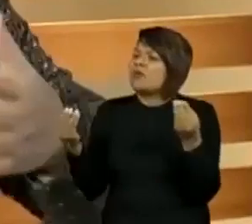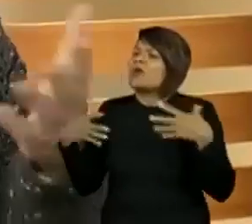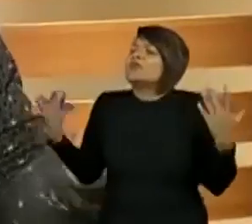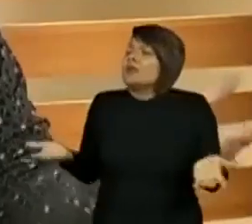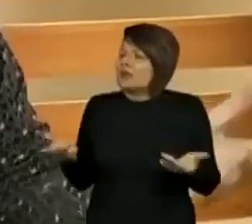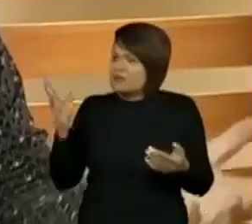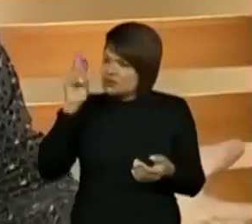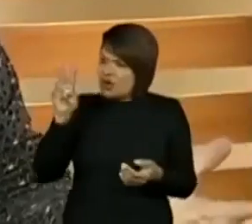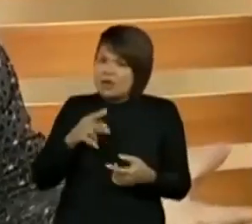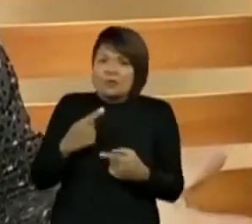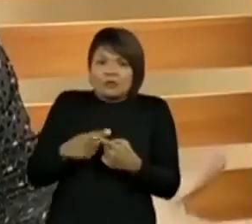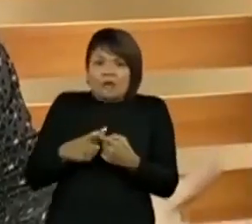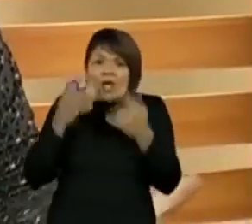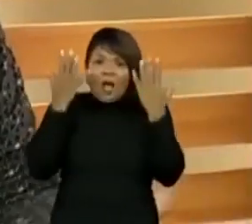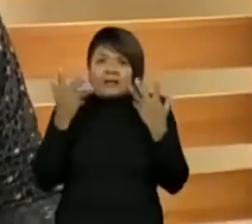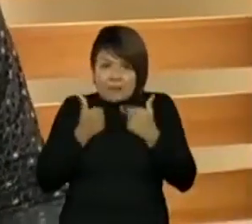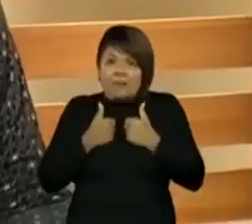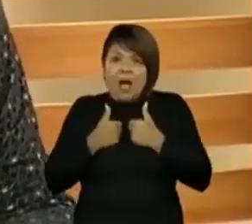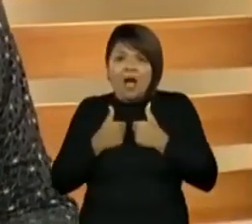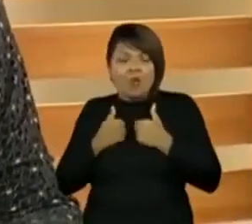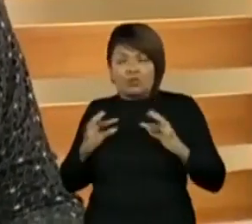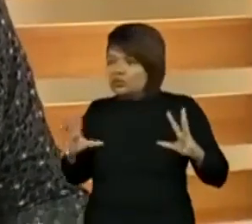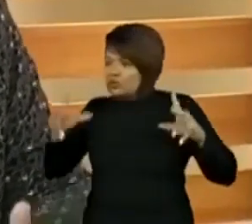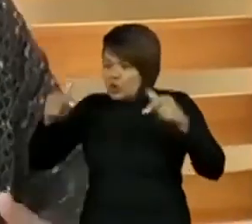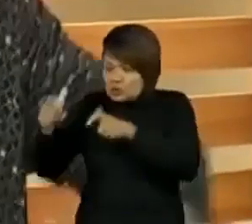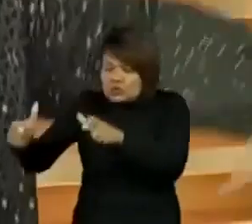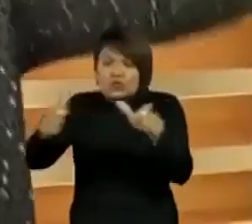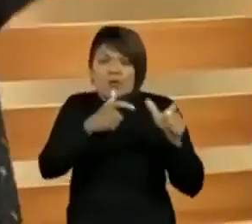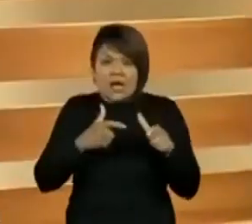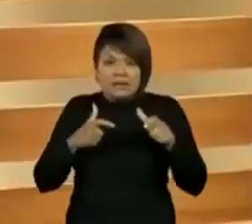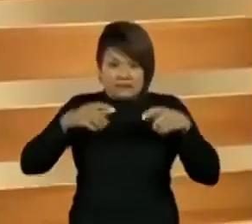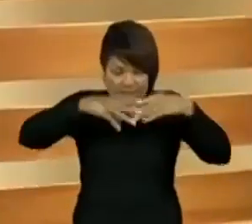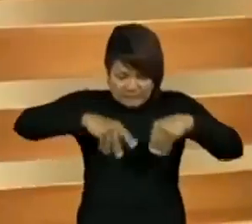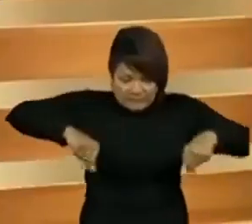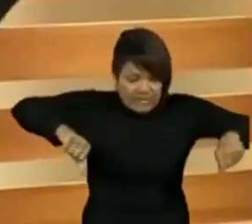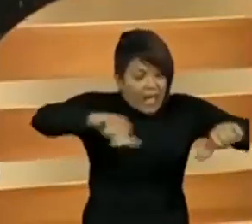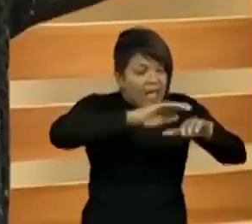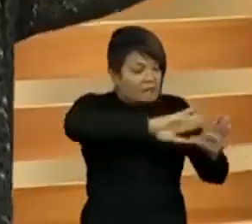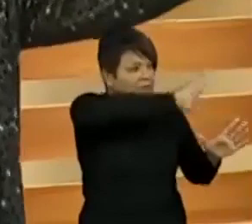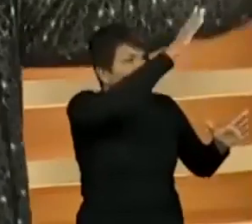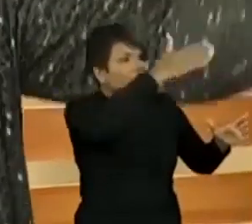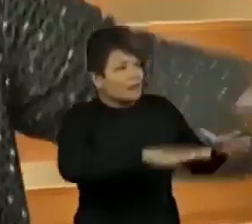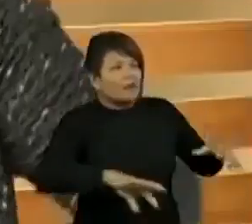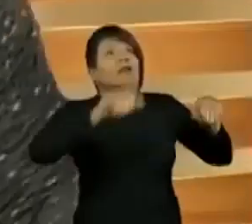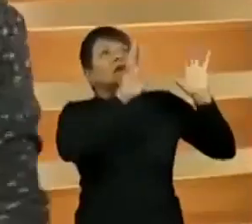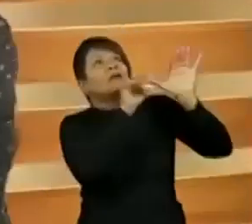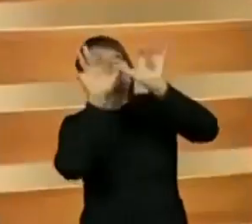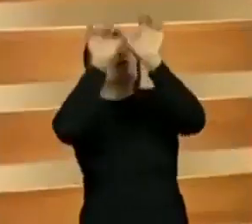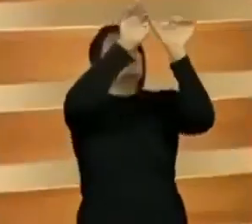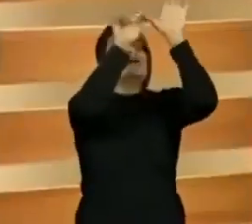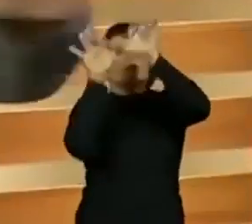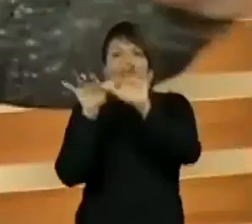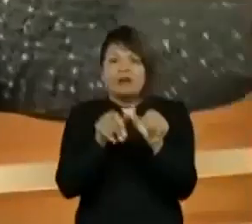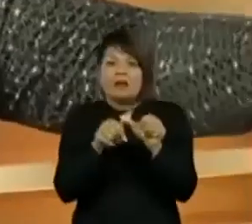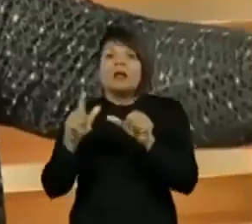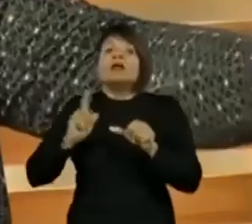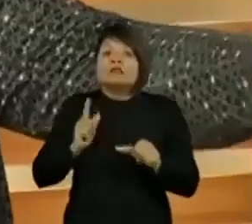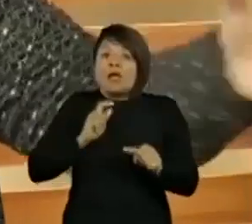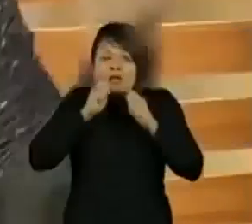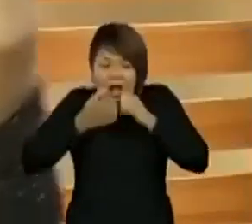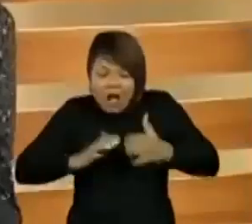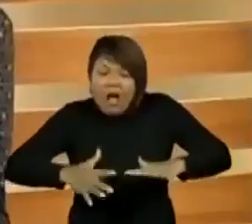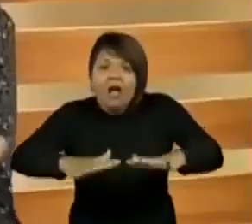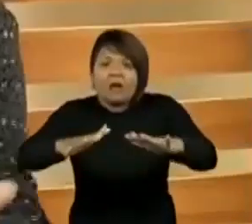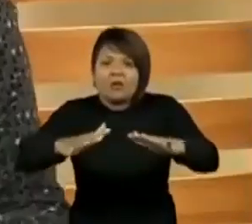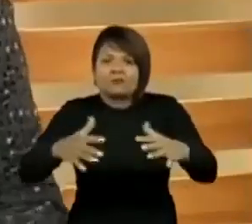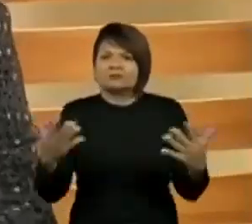há animais em todos os lugares. Há animais nas terras, há animais nos ares, há animais nas águas.